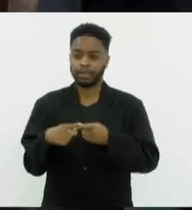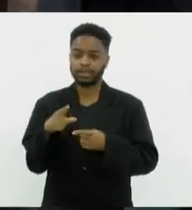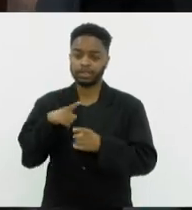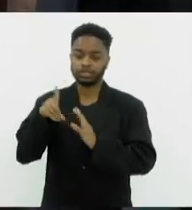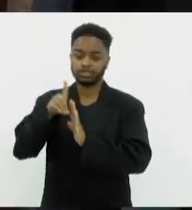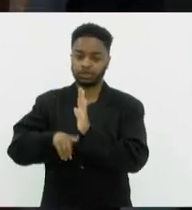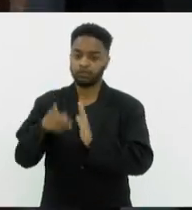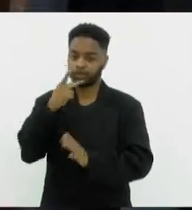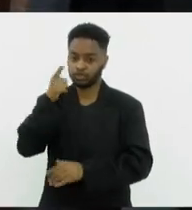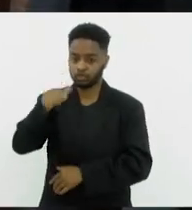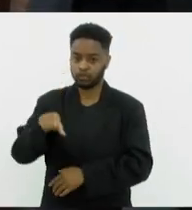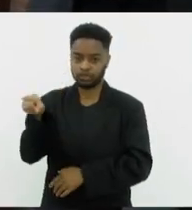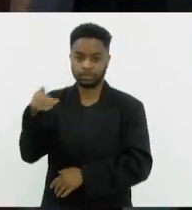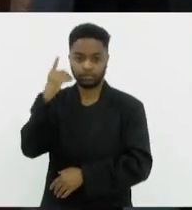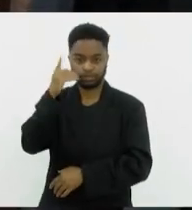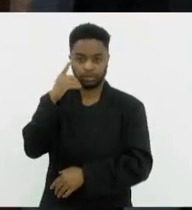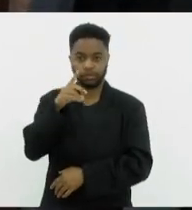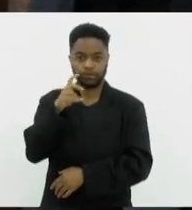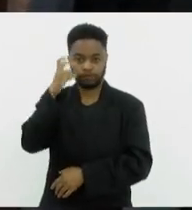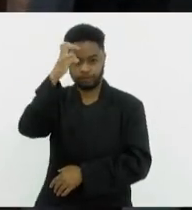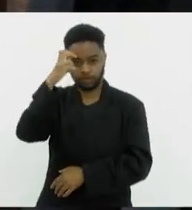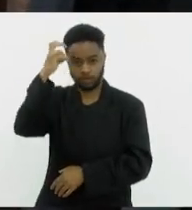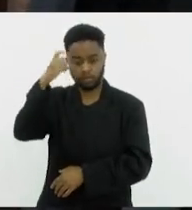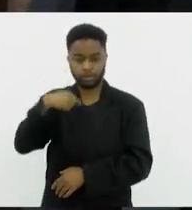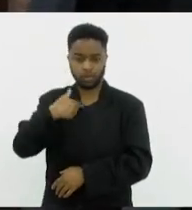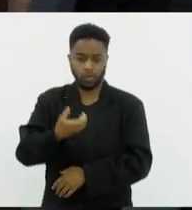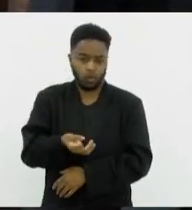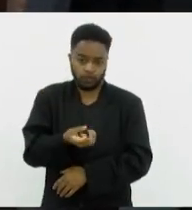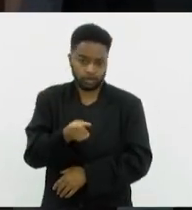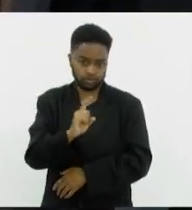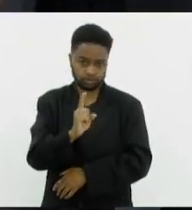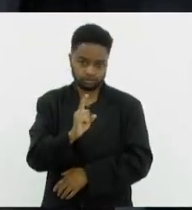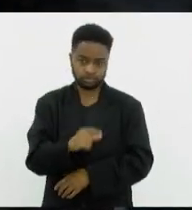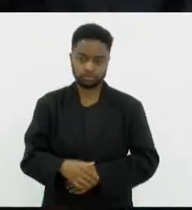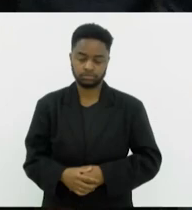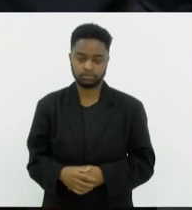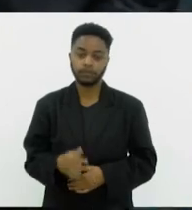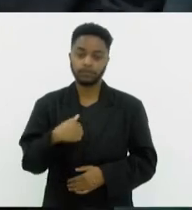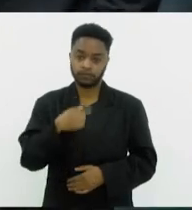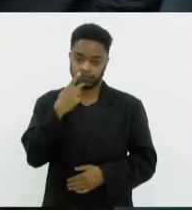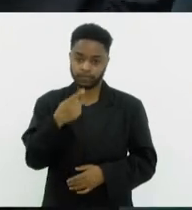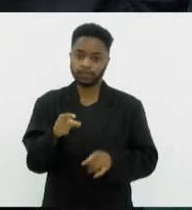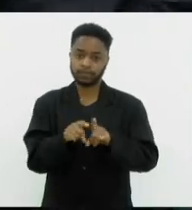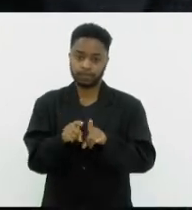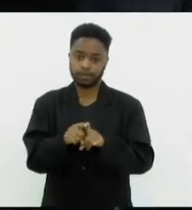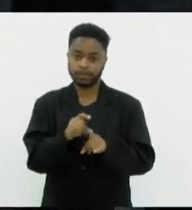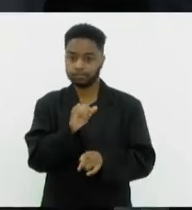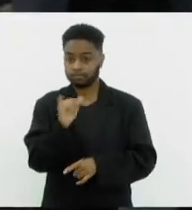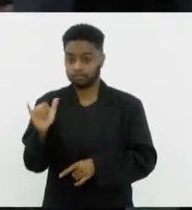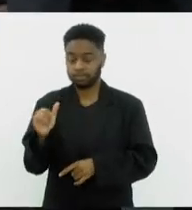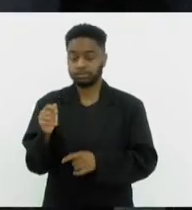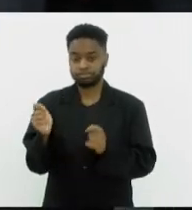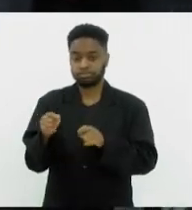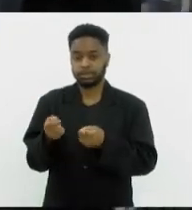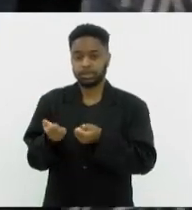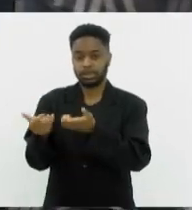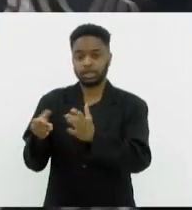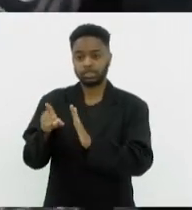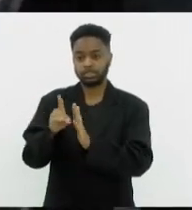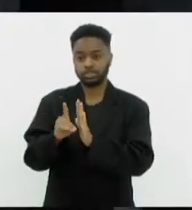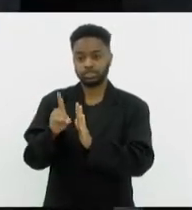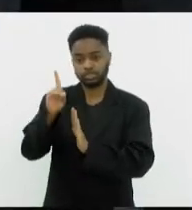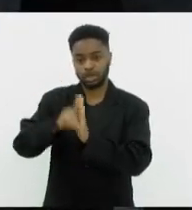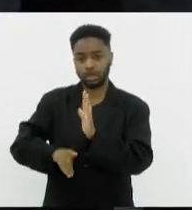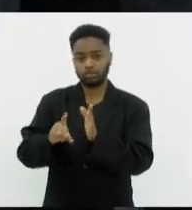novamente, deputada Verônica. Porque eu não sou covarde. Falo e cito para dar o direito regimental de Vossa Excelência se manifestar